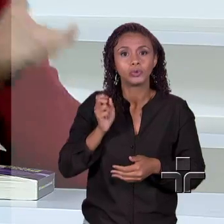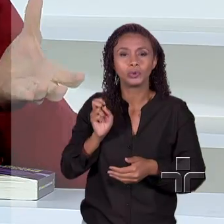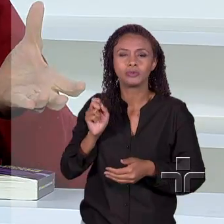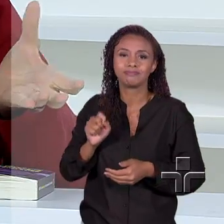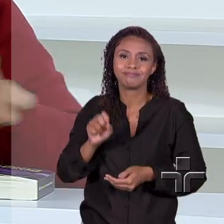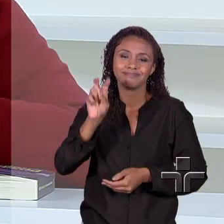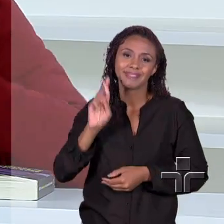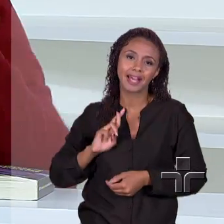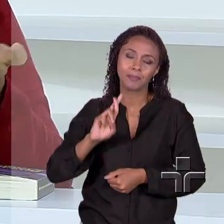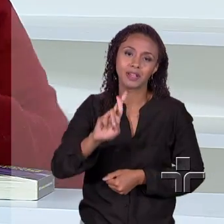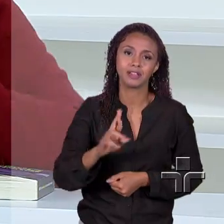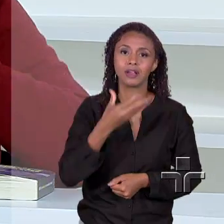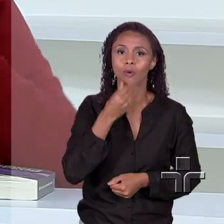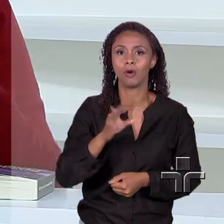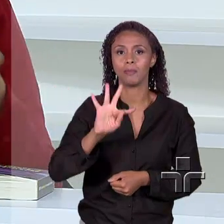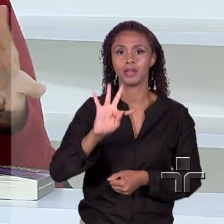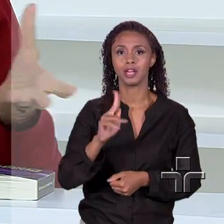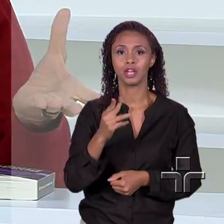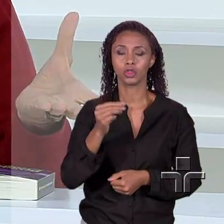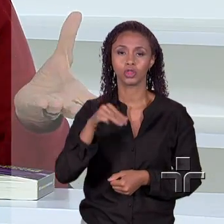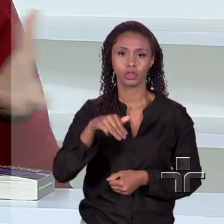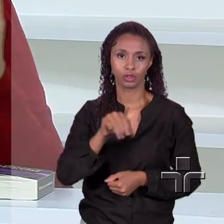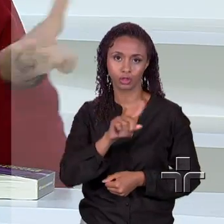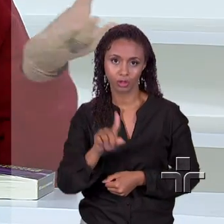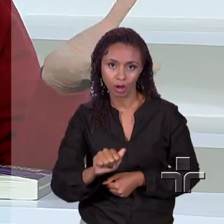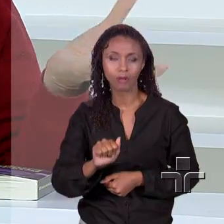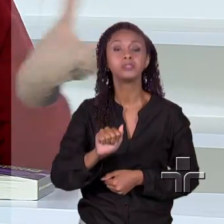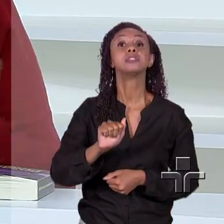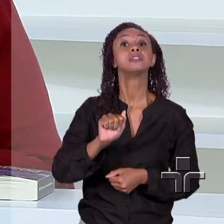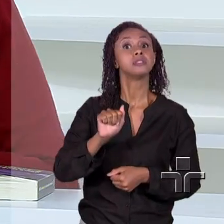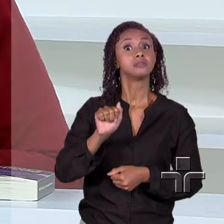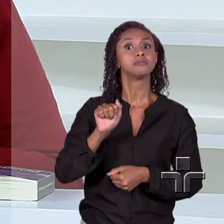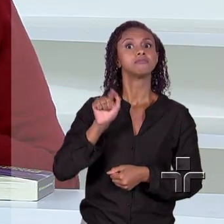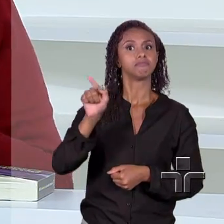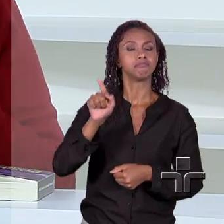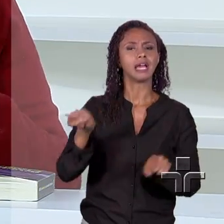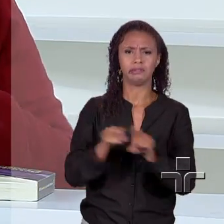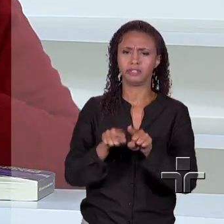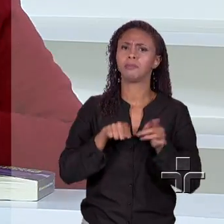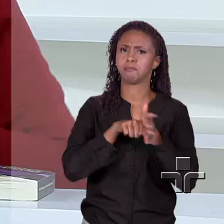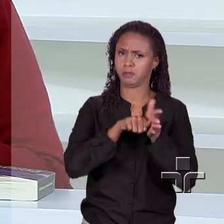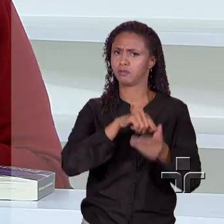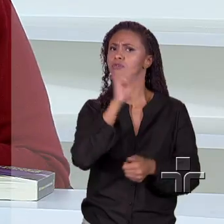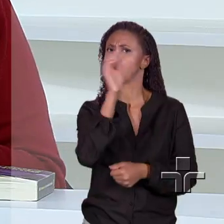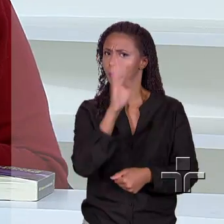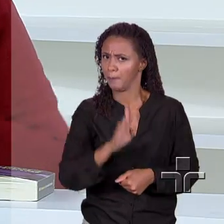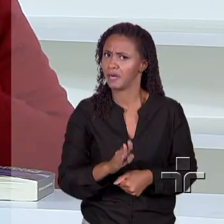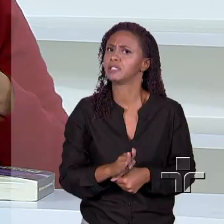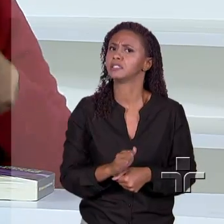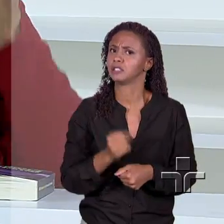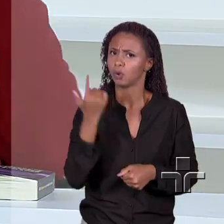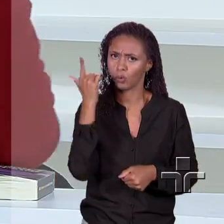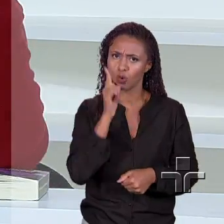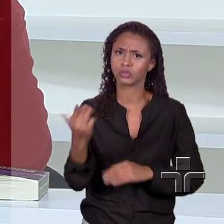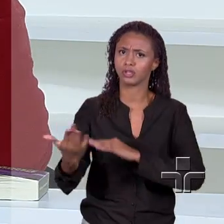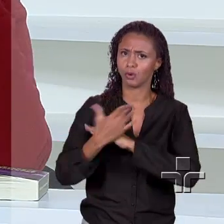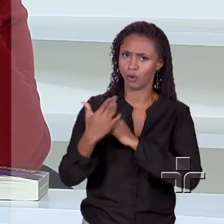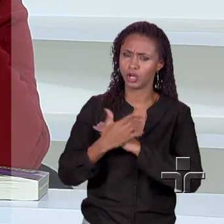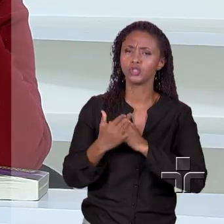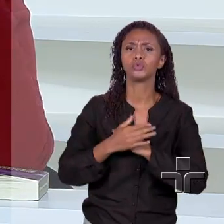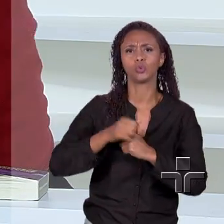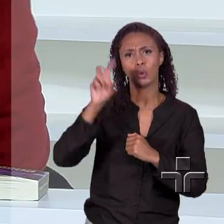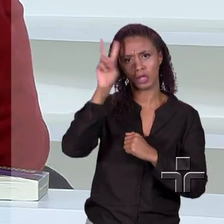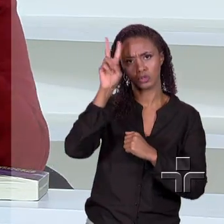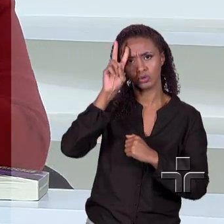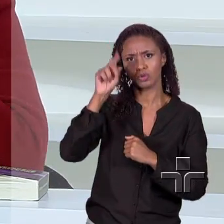que todo mundo sabe, brasilianista, importantíssimo para produzir várias partes do debate sobre história no